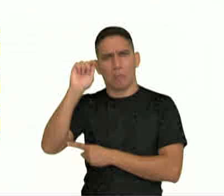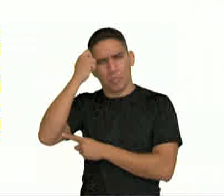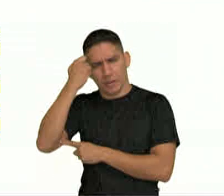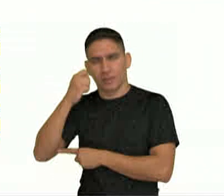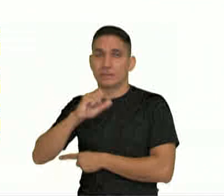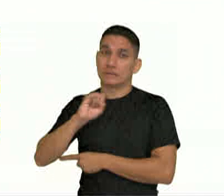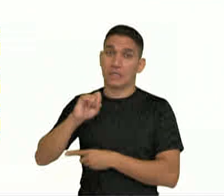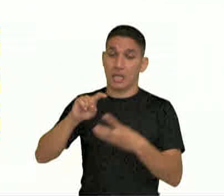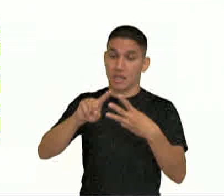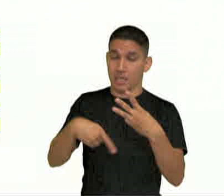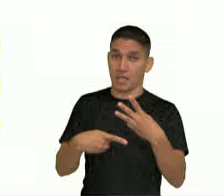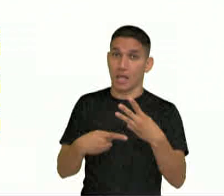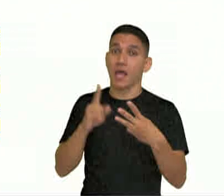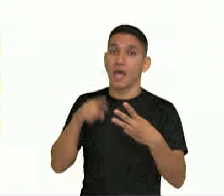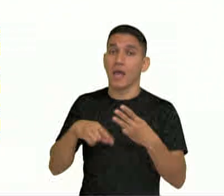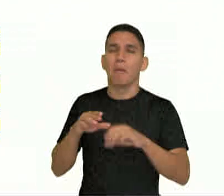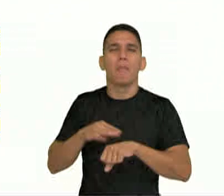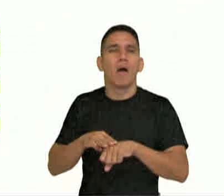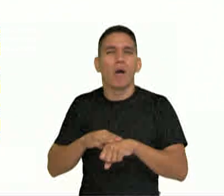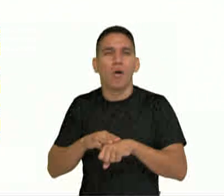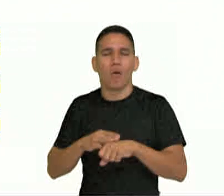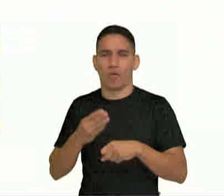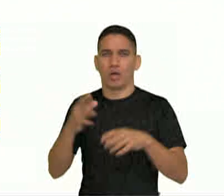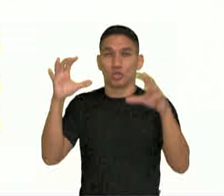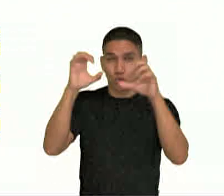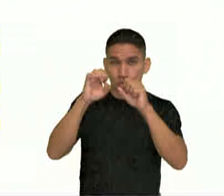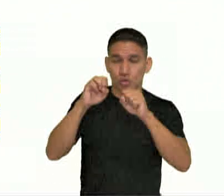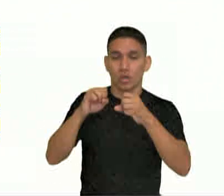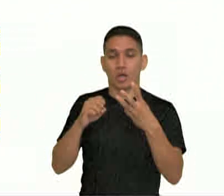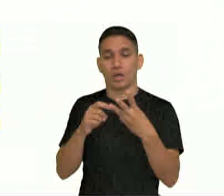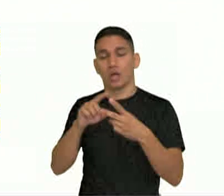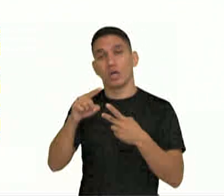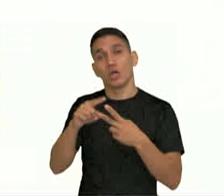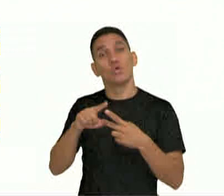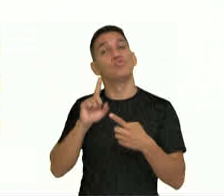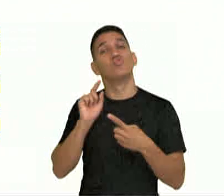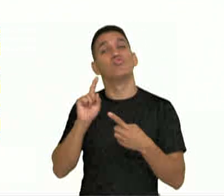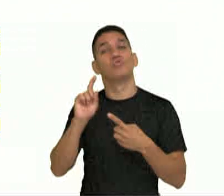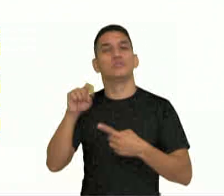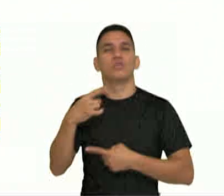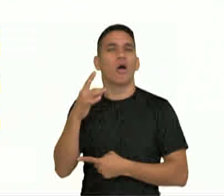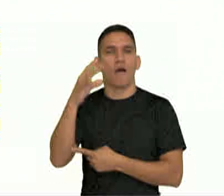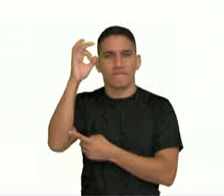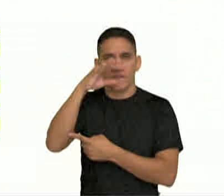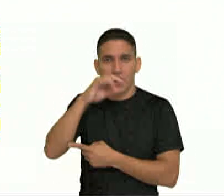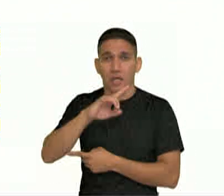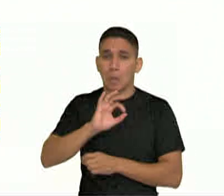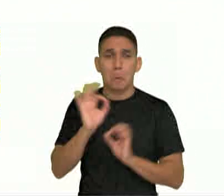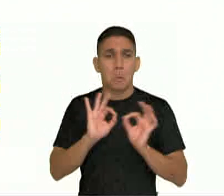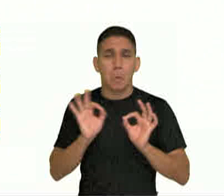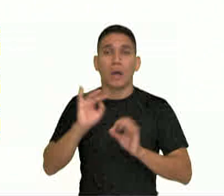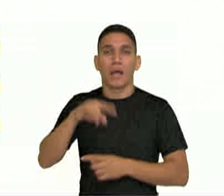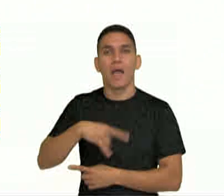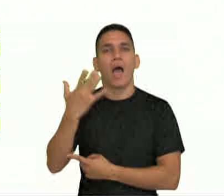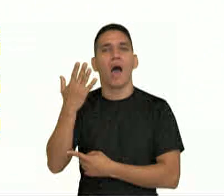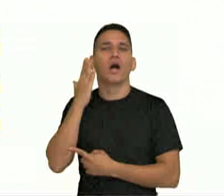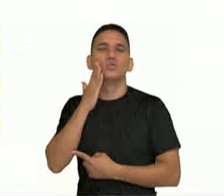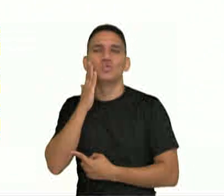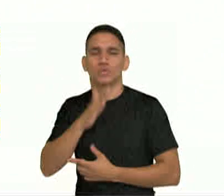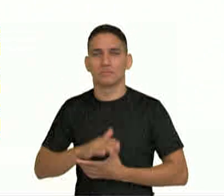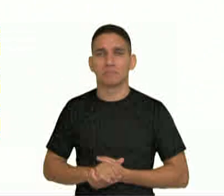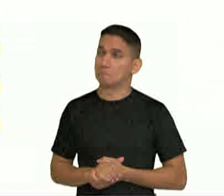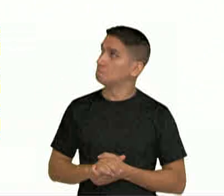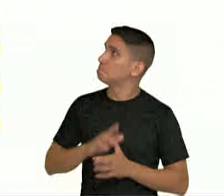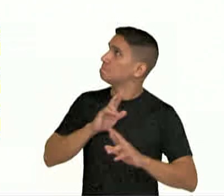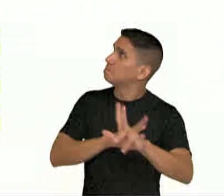castanho escuro, quem tem 2, castanho claro, quem tem um só, o verde, e quem não tem nenhum, o olho azul. Tá? Então, olha que bacana